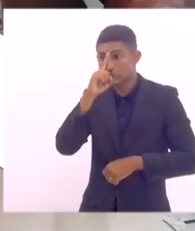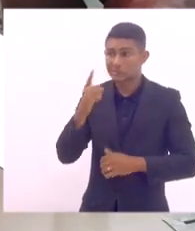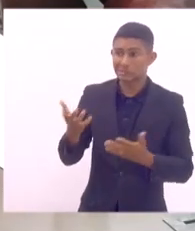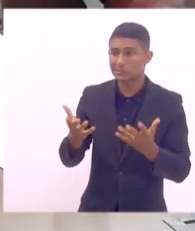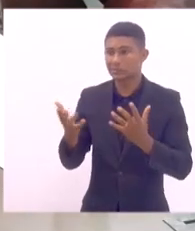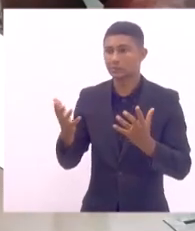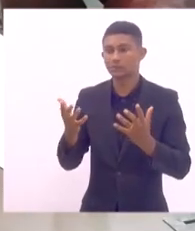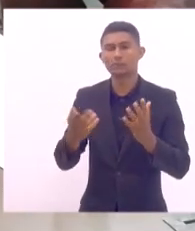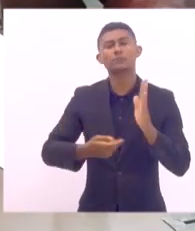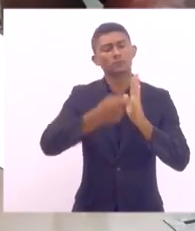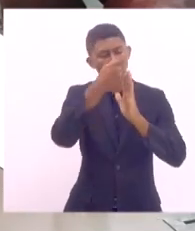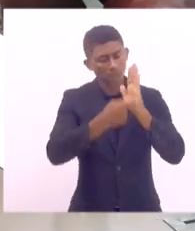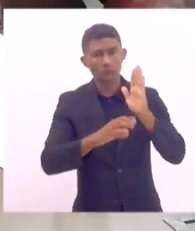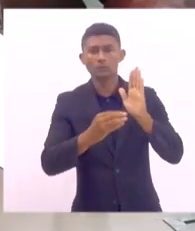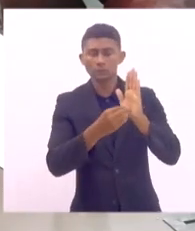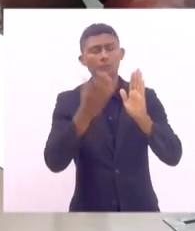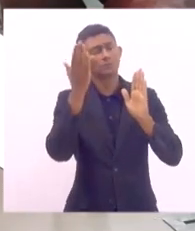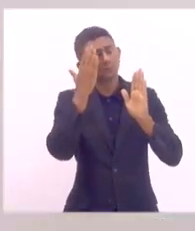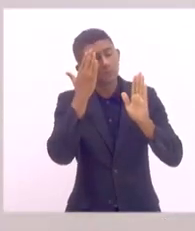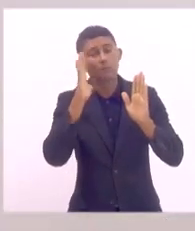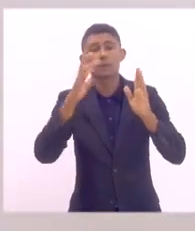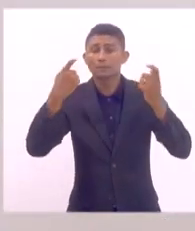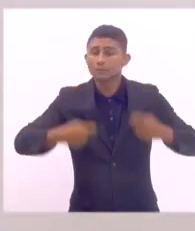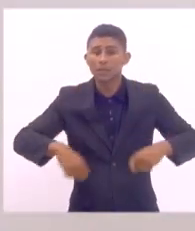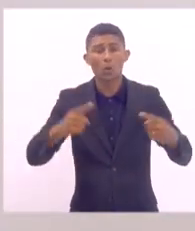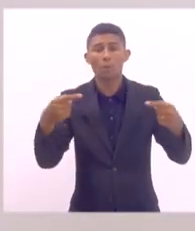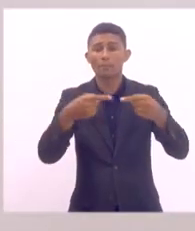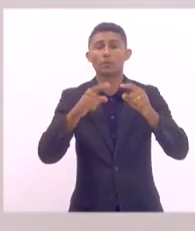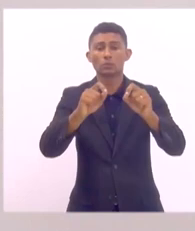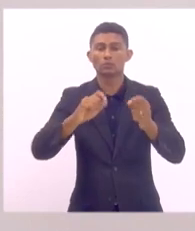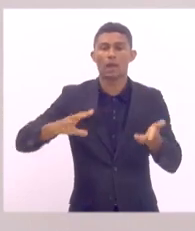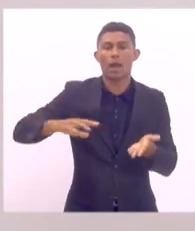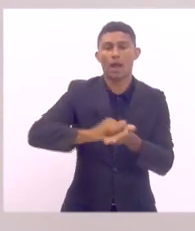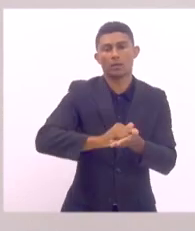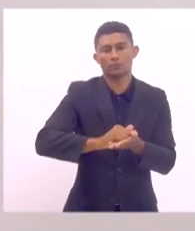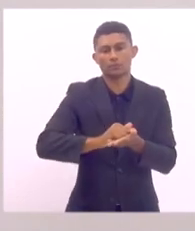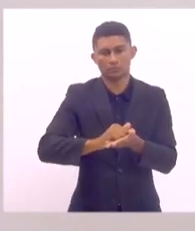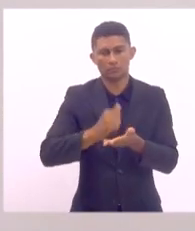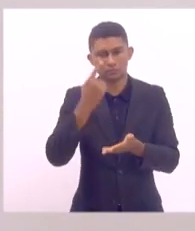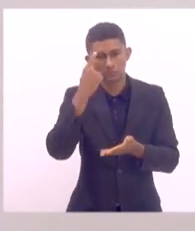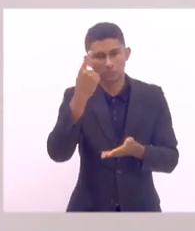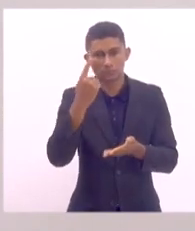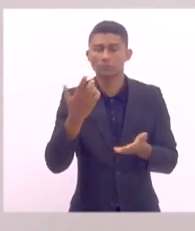mas tem que amarrar com a questão do cadastro, quem recebeu. Mas olha só,